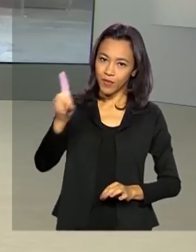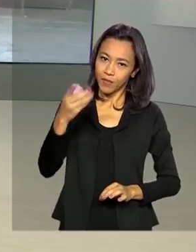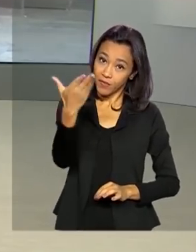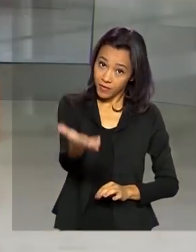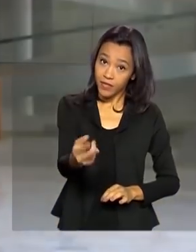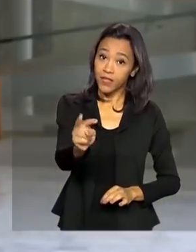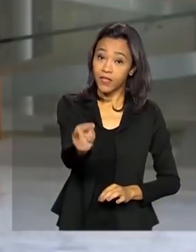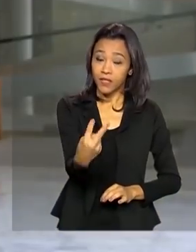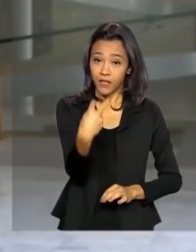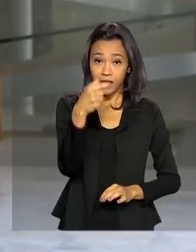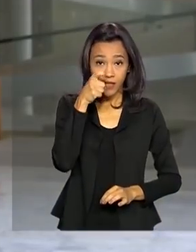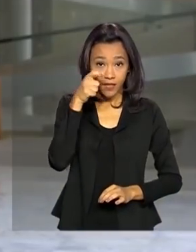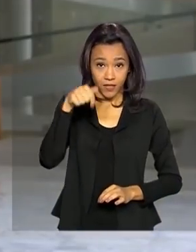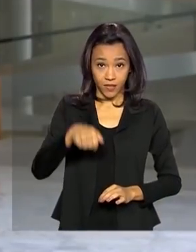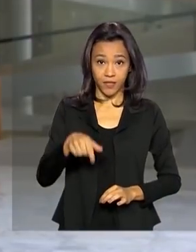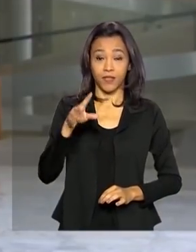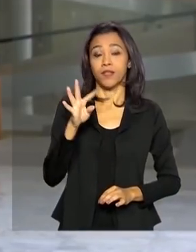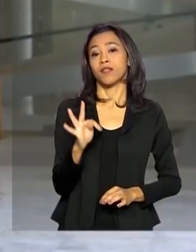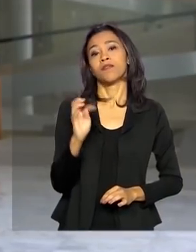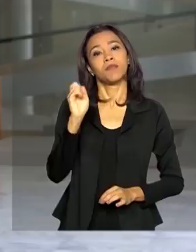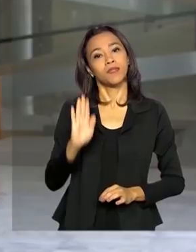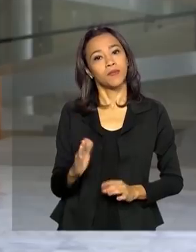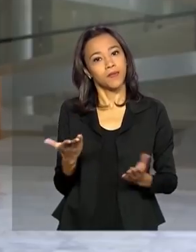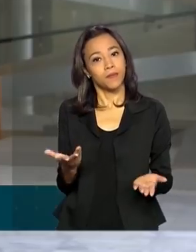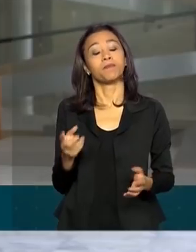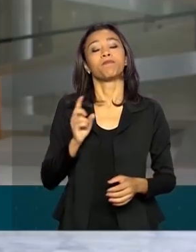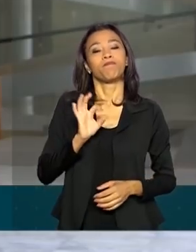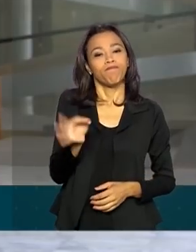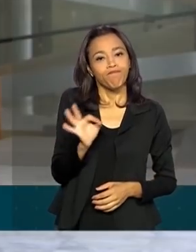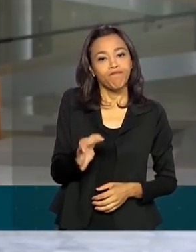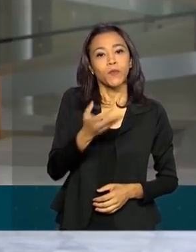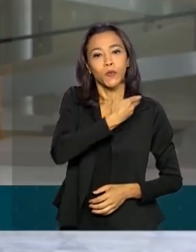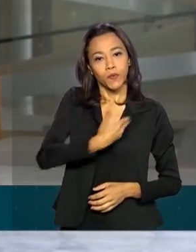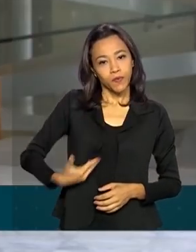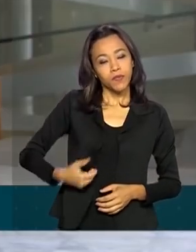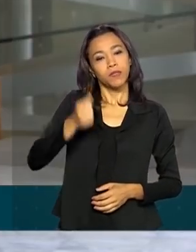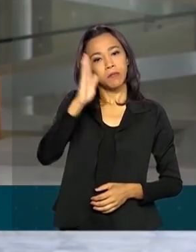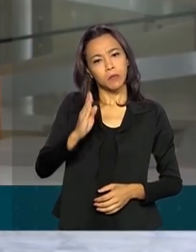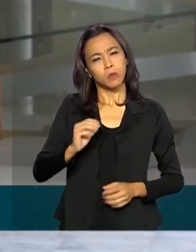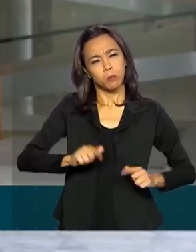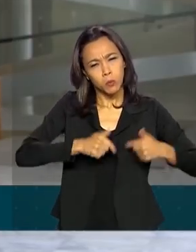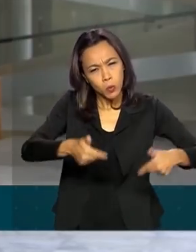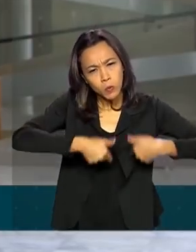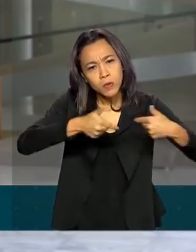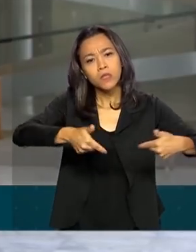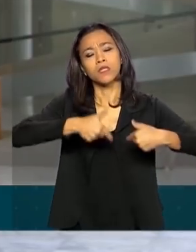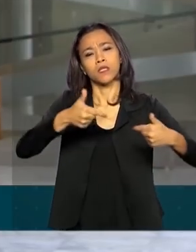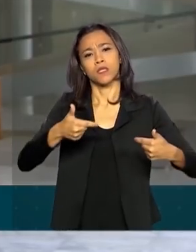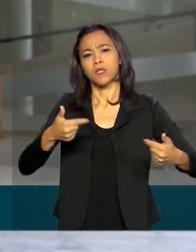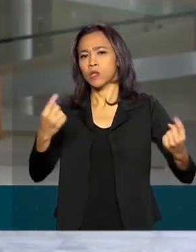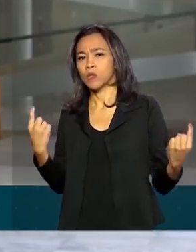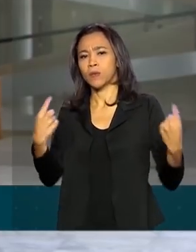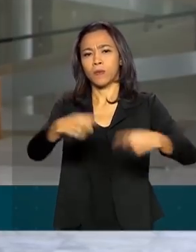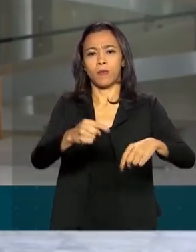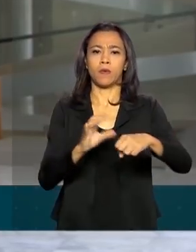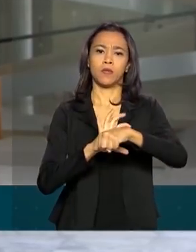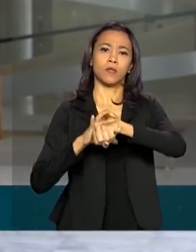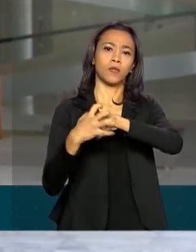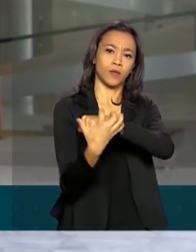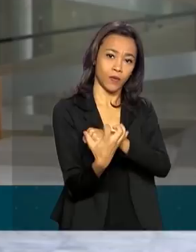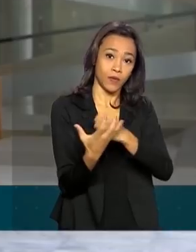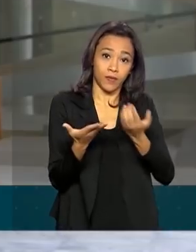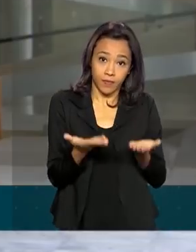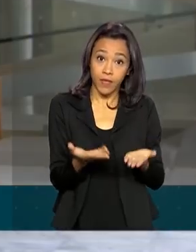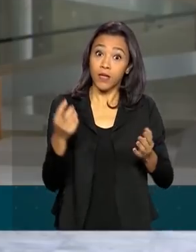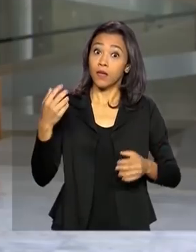você que acompanha a TV Brasil. É isso mesmo, o governo brasileiro continua trabalhando no enfrentamento do novo coronavírus. E